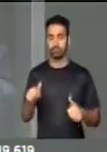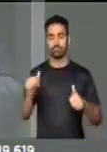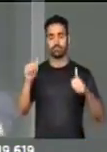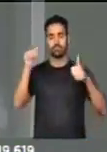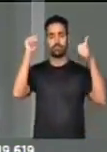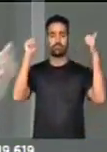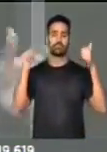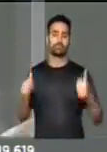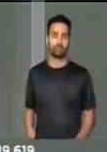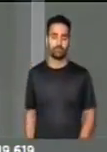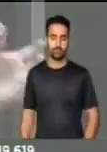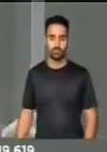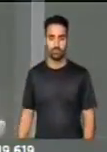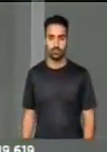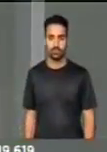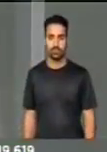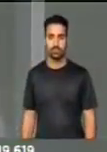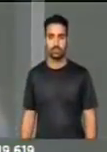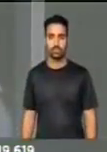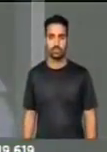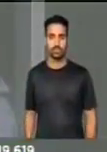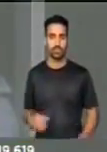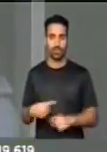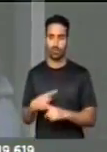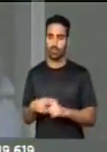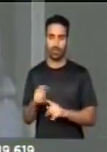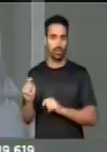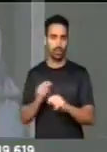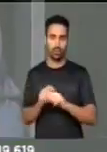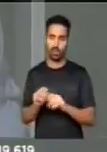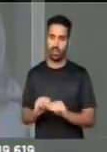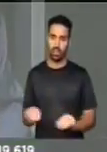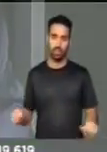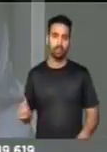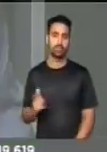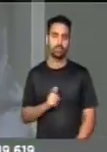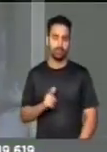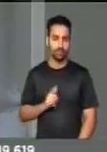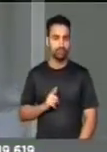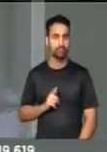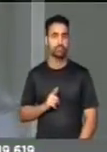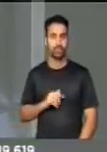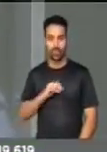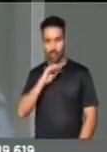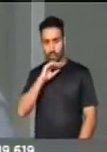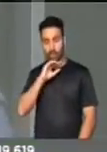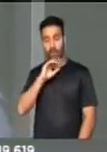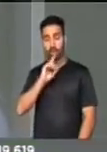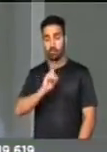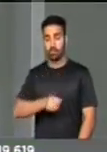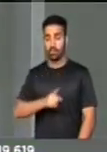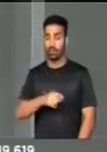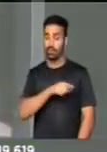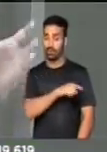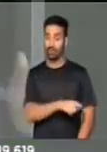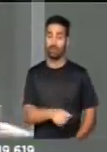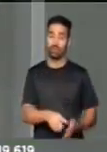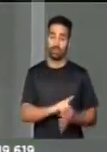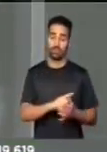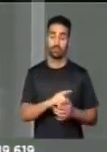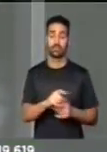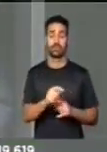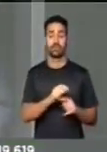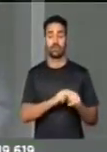da insolvência econômica que nós estamos beirando, exatamente fruto desse desequilíbrio,